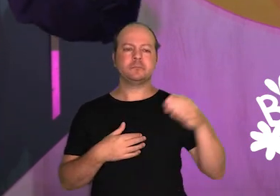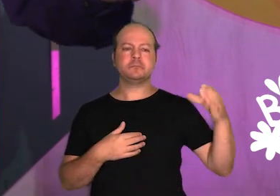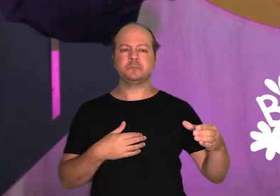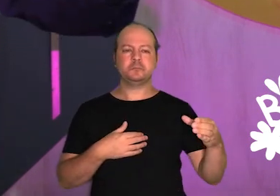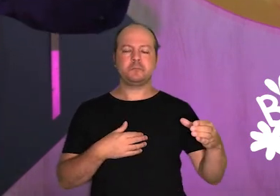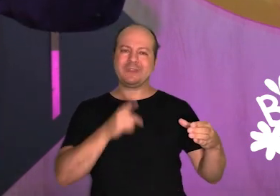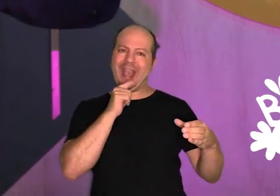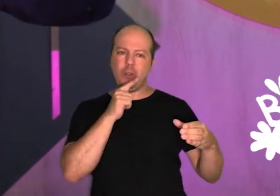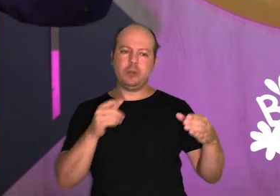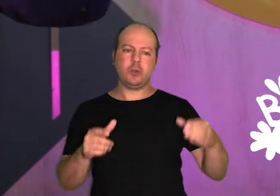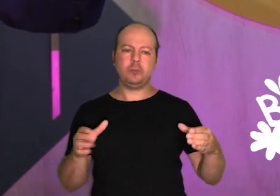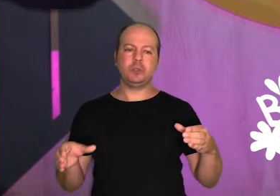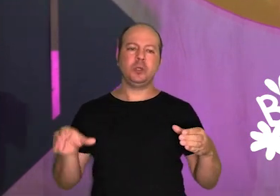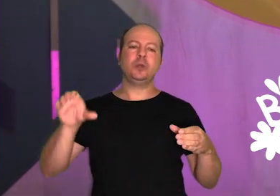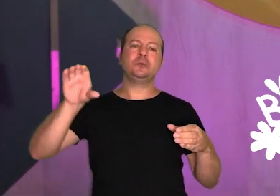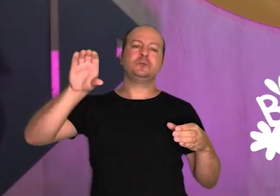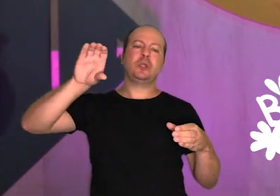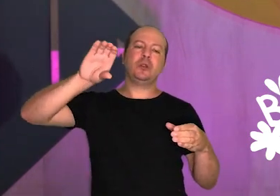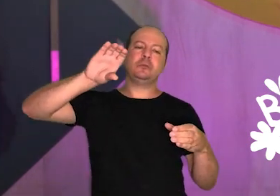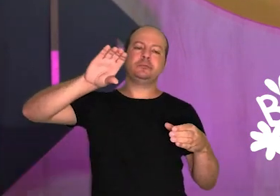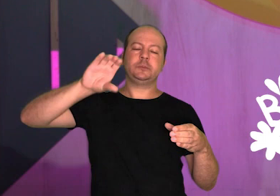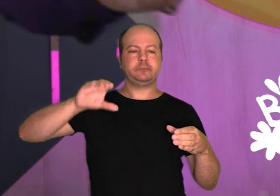garrafa com água e um copo. Bota água no copo.